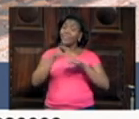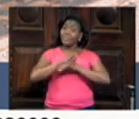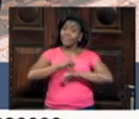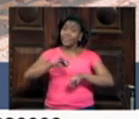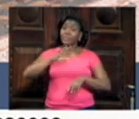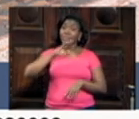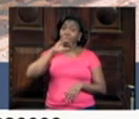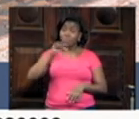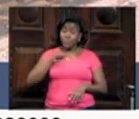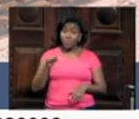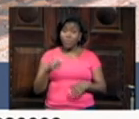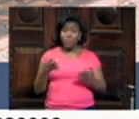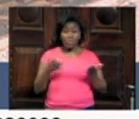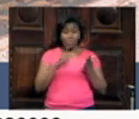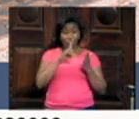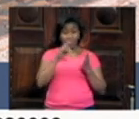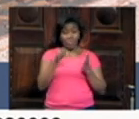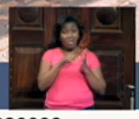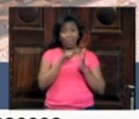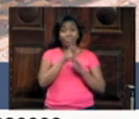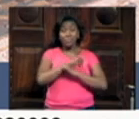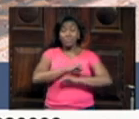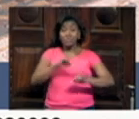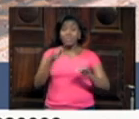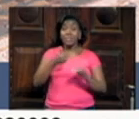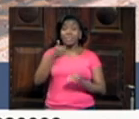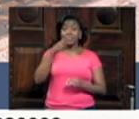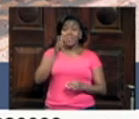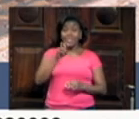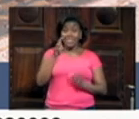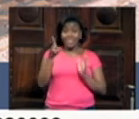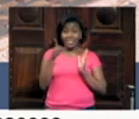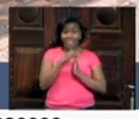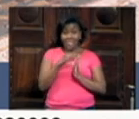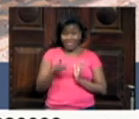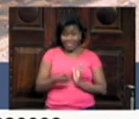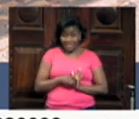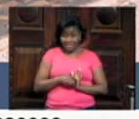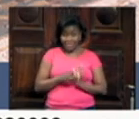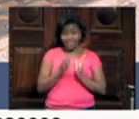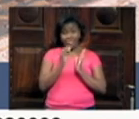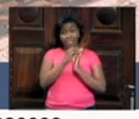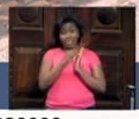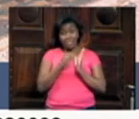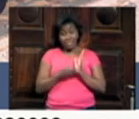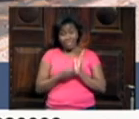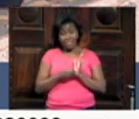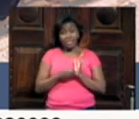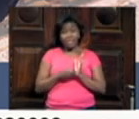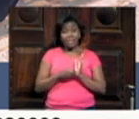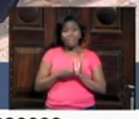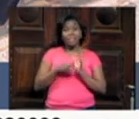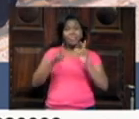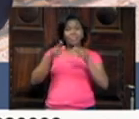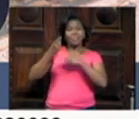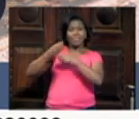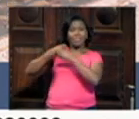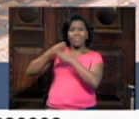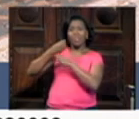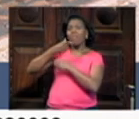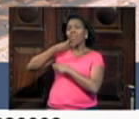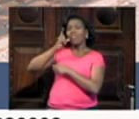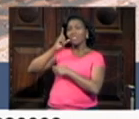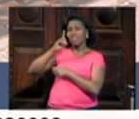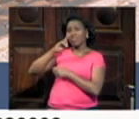Diário Oficial de hoje saiu um 15º decreto e, como consta na publicação, ele teria sido omitido do Diário Oficial de ontem. Portanto, não